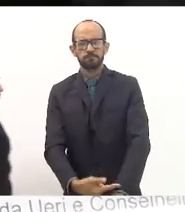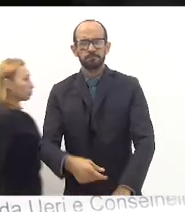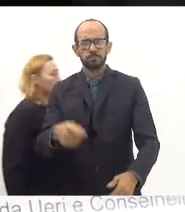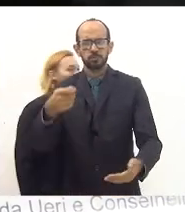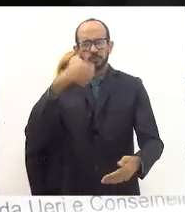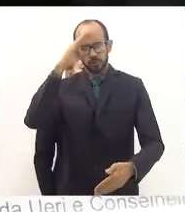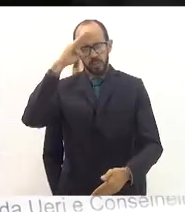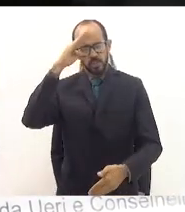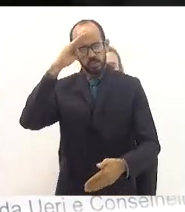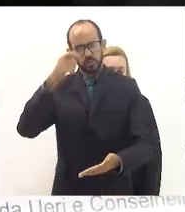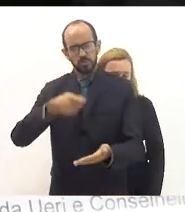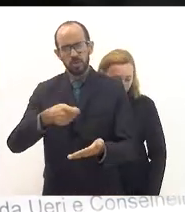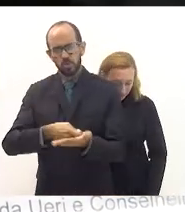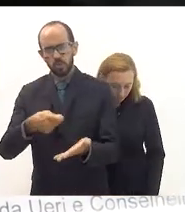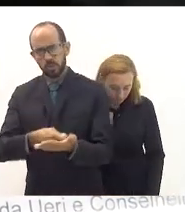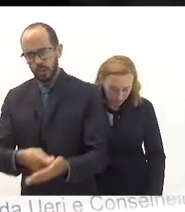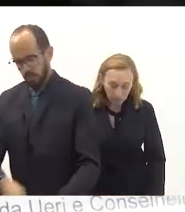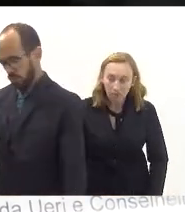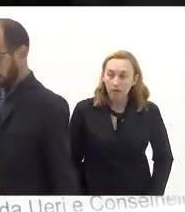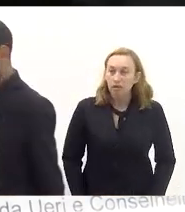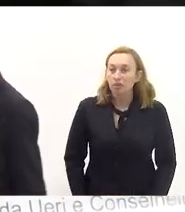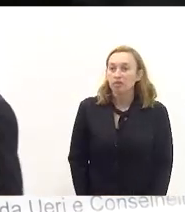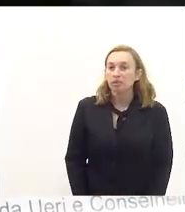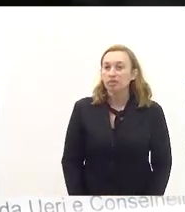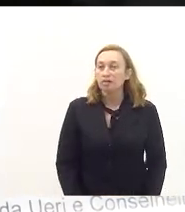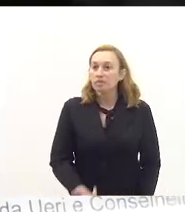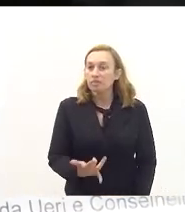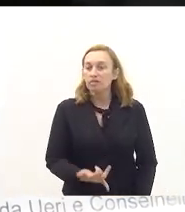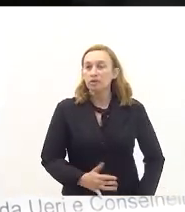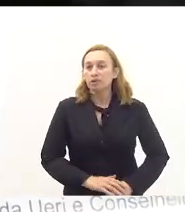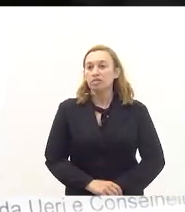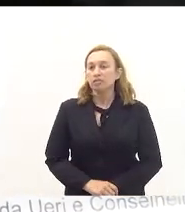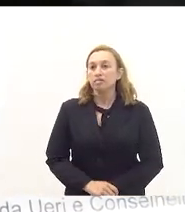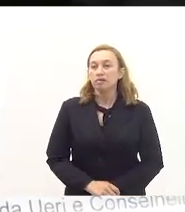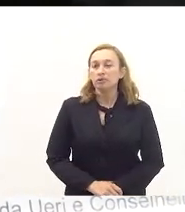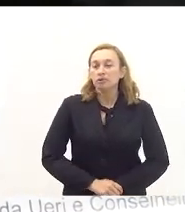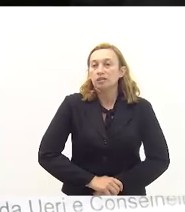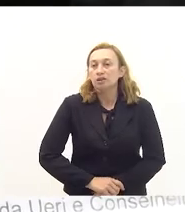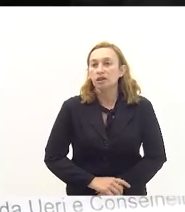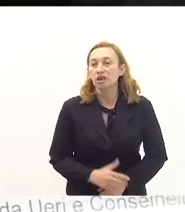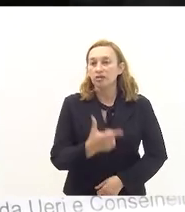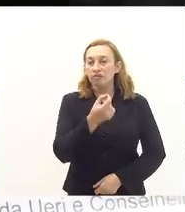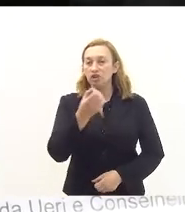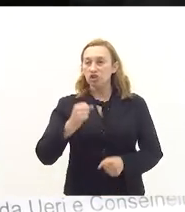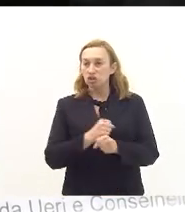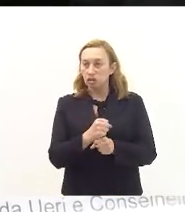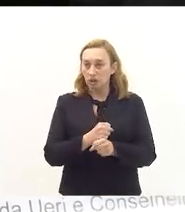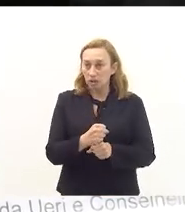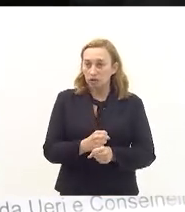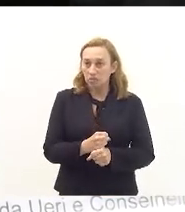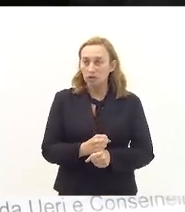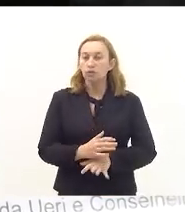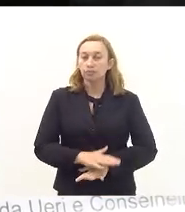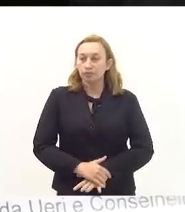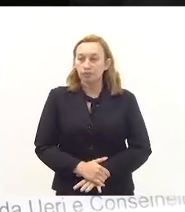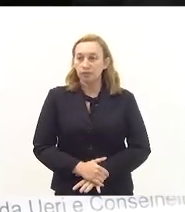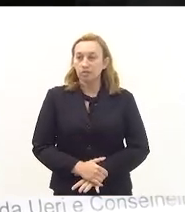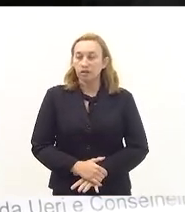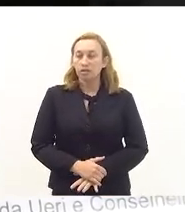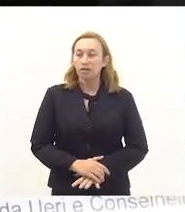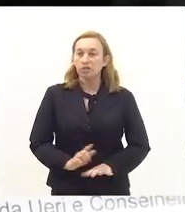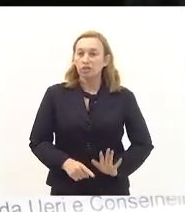autoritários, com o lucro fácil e com a ditadura de 20 anos que infelicitou o nosso